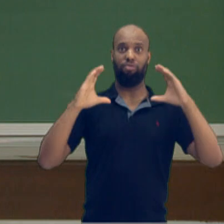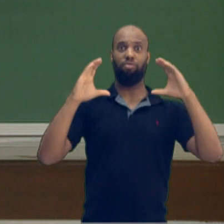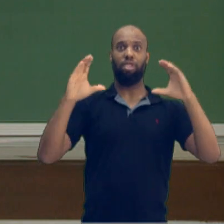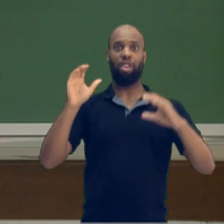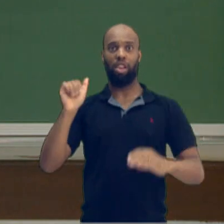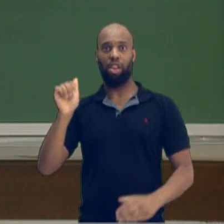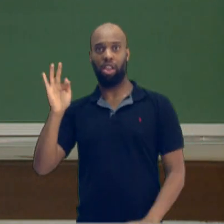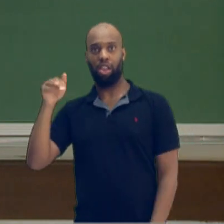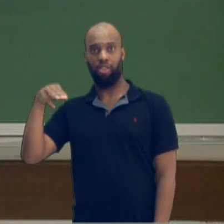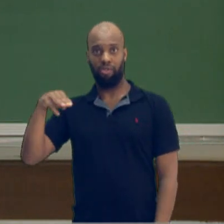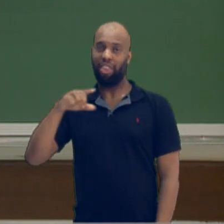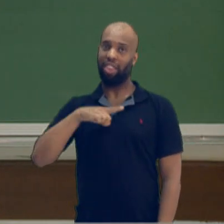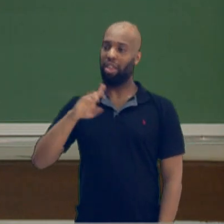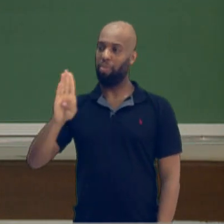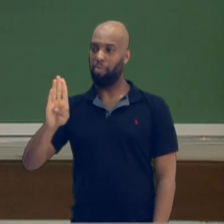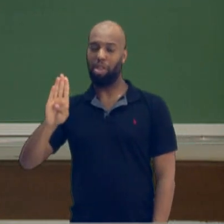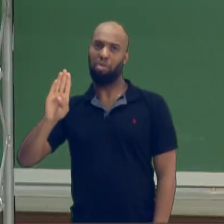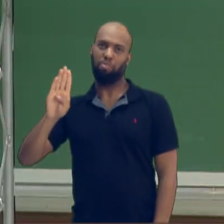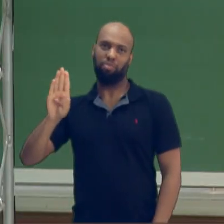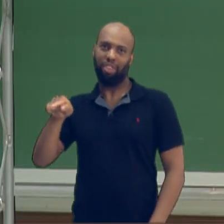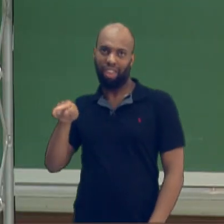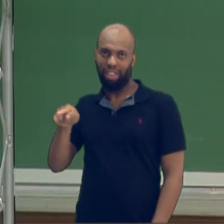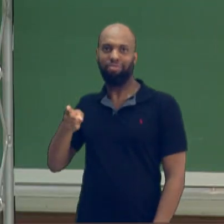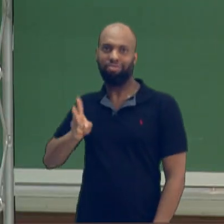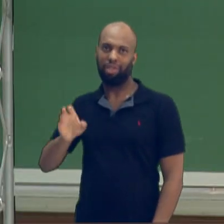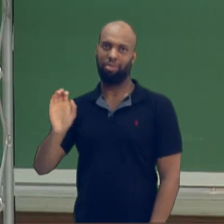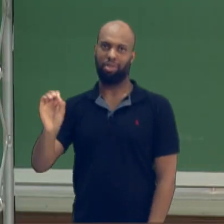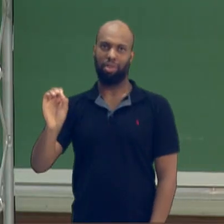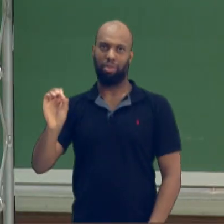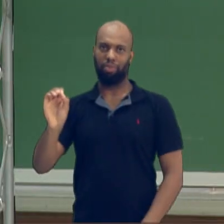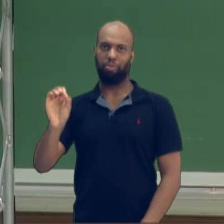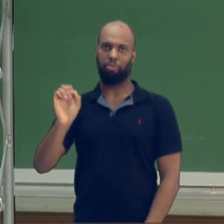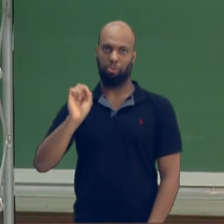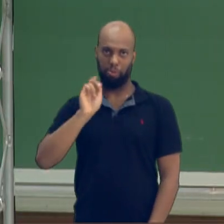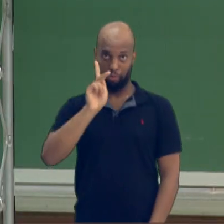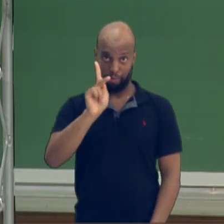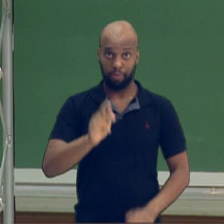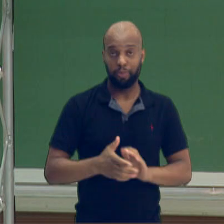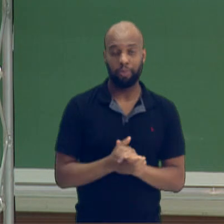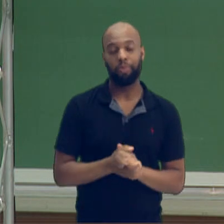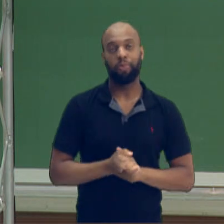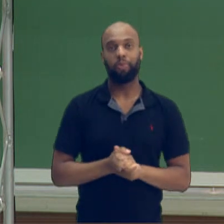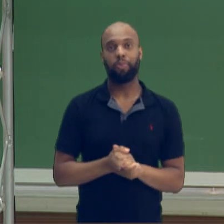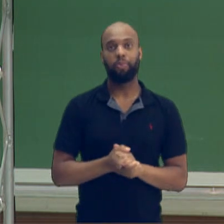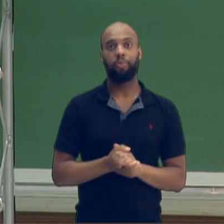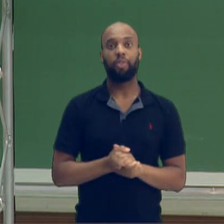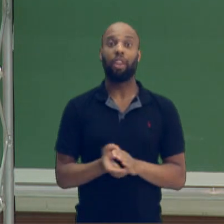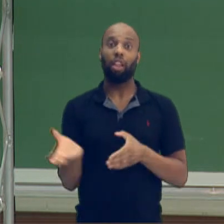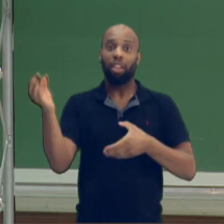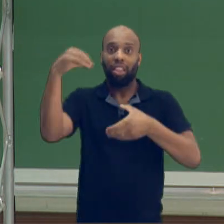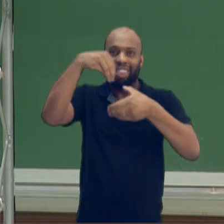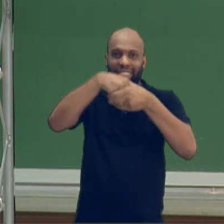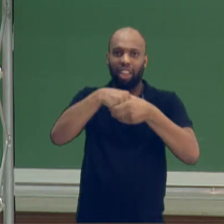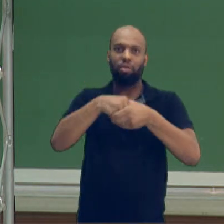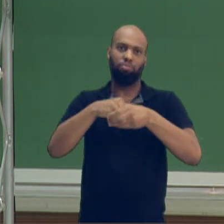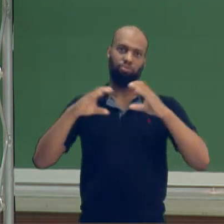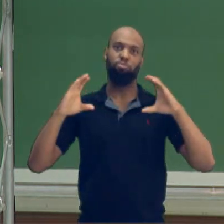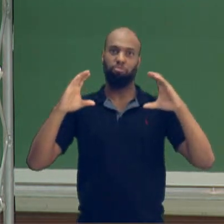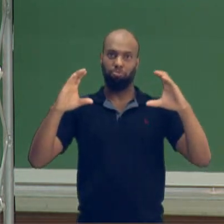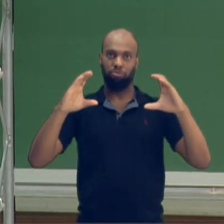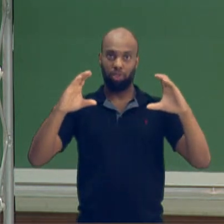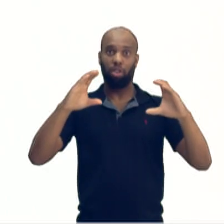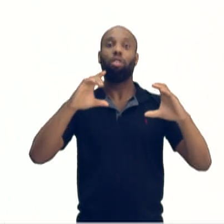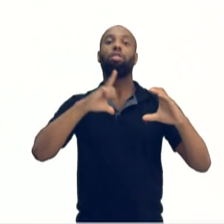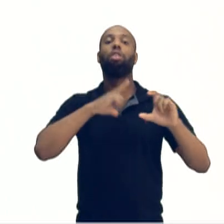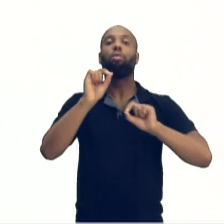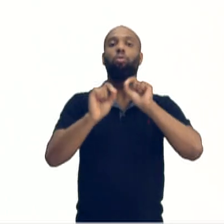termo b ou termo constante igual a zero, perfeito? Dentro dessa questão, então, a gente já